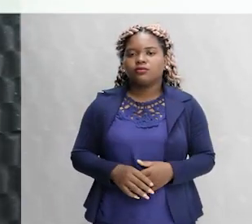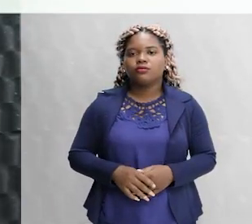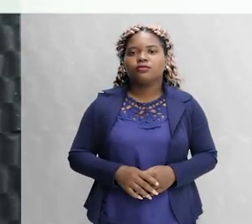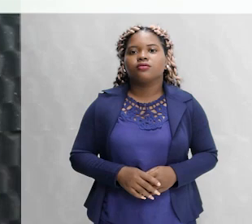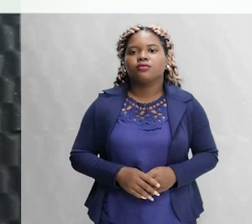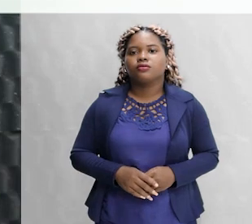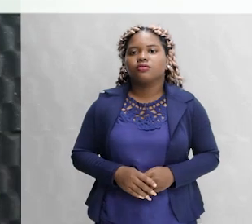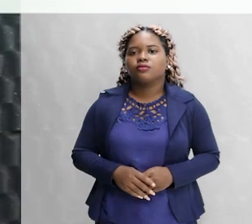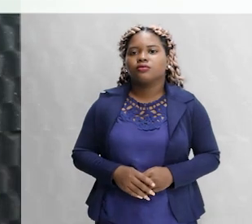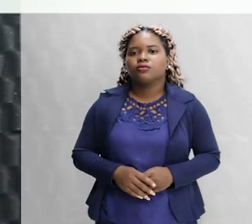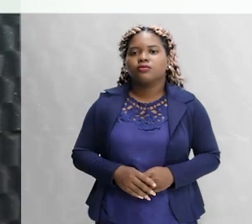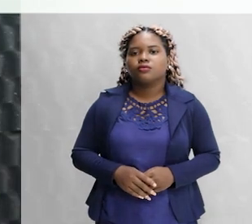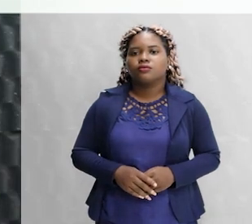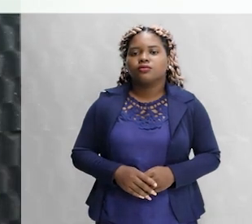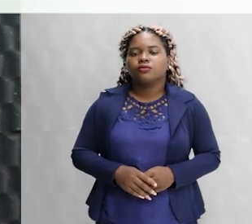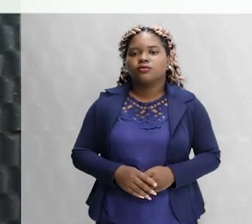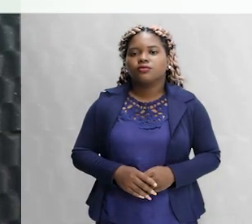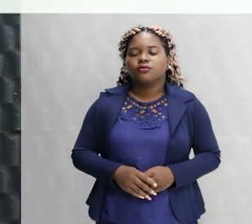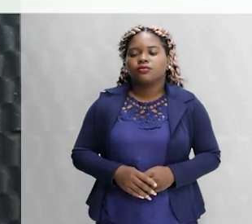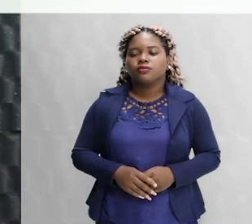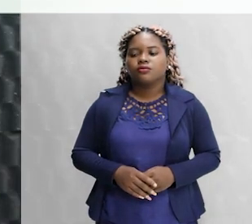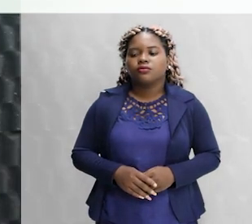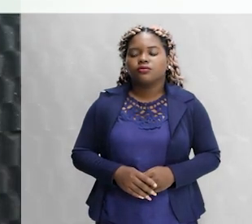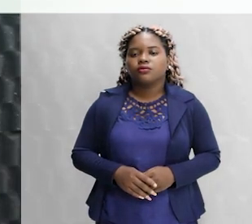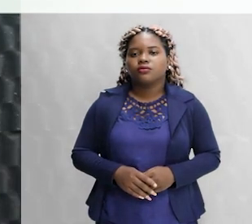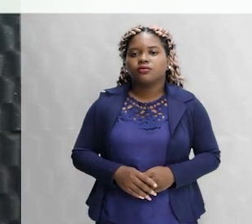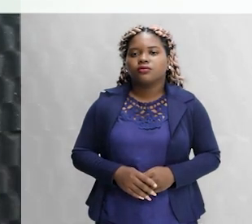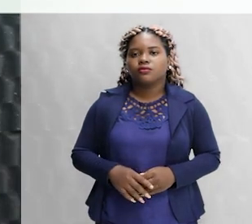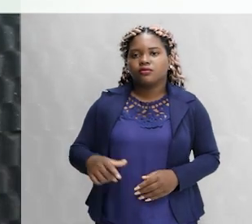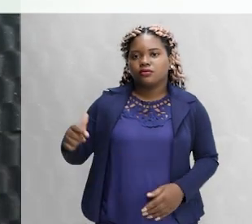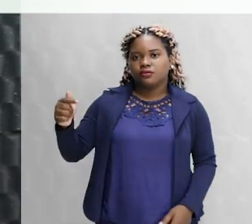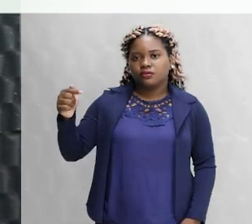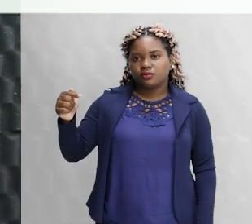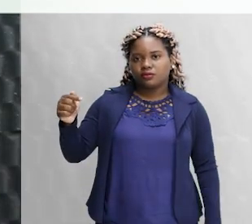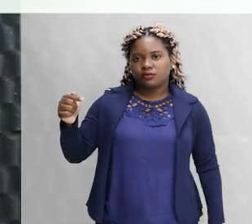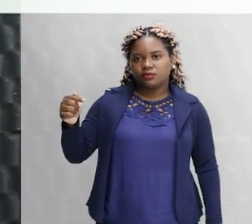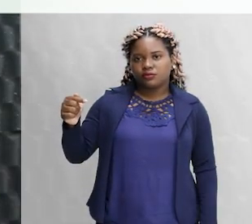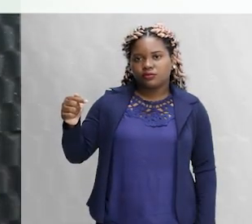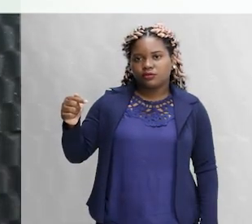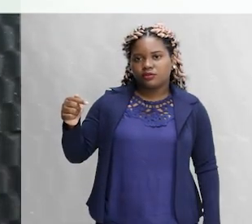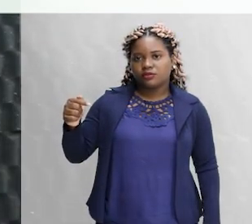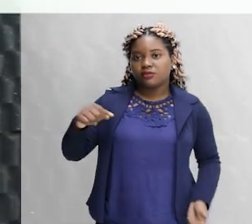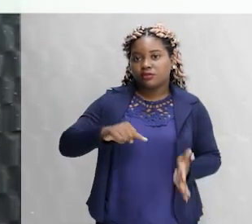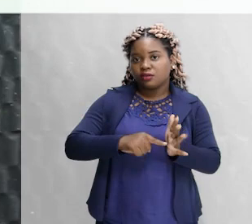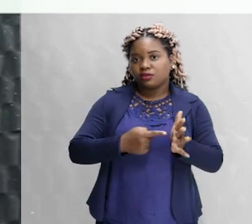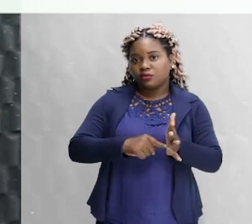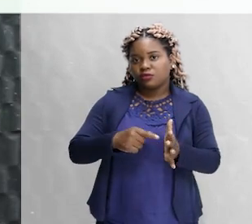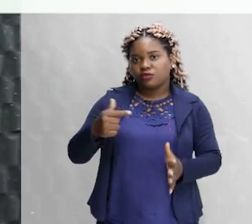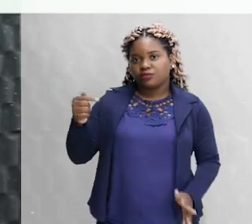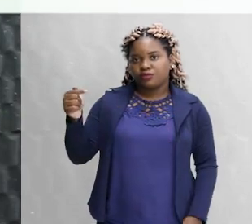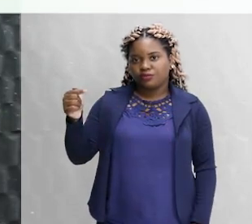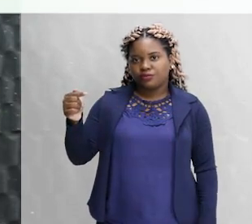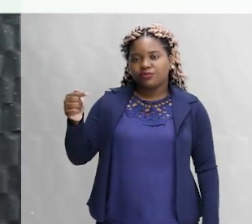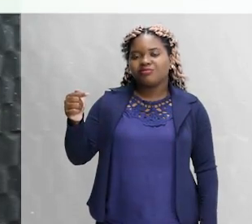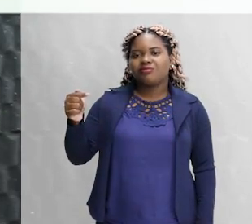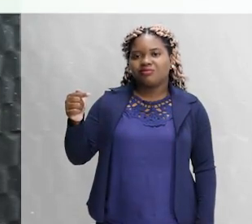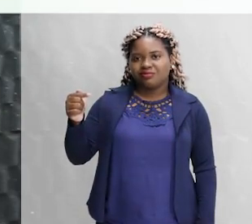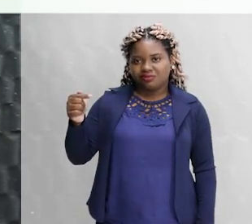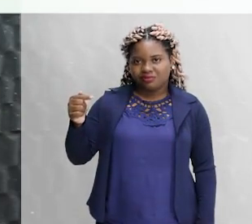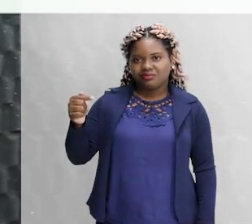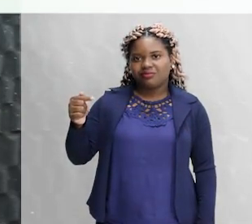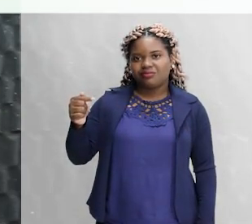8. Vamos obter média 7. Então a média dele foi 7.